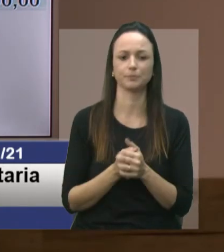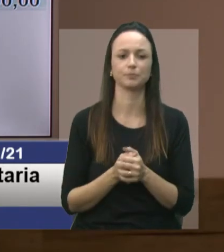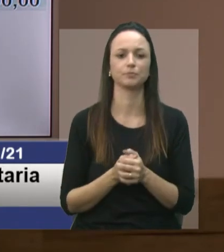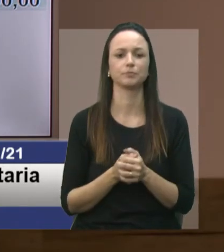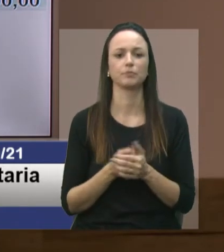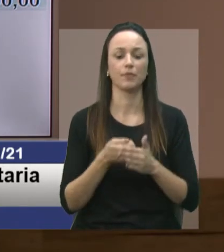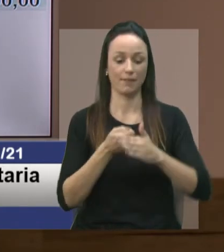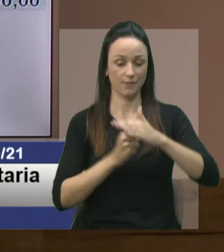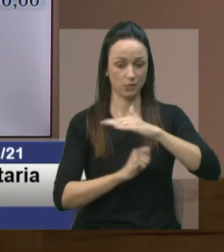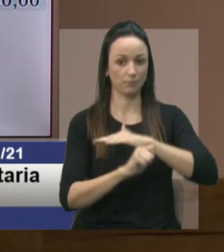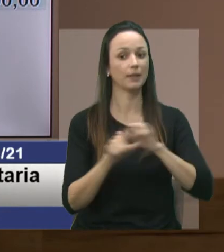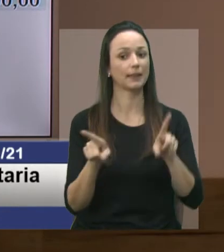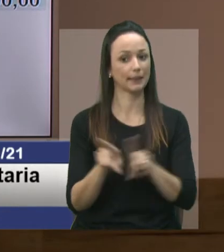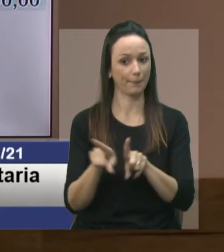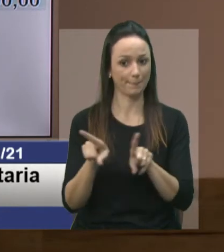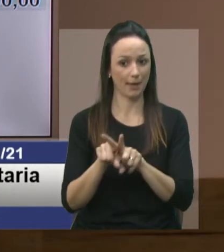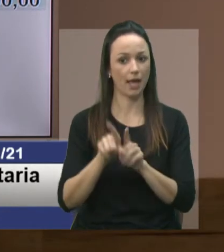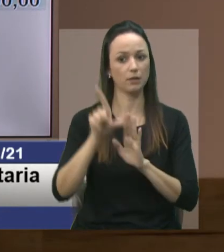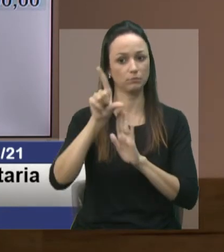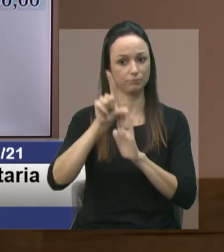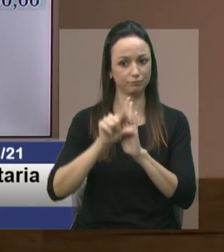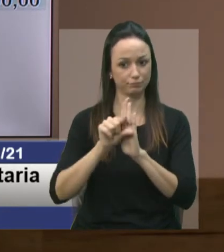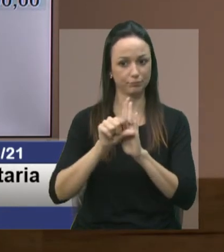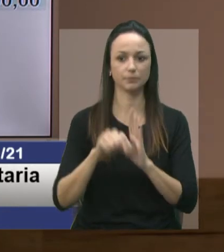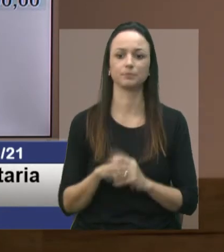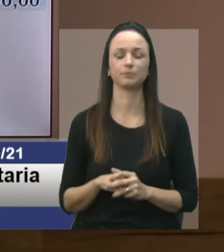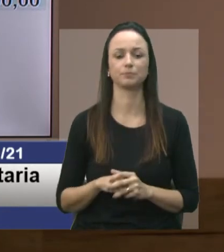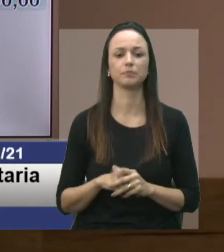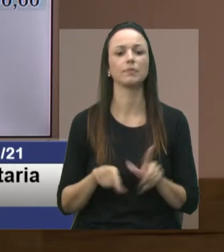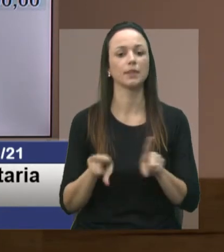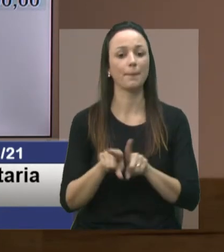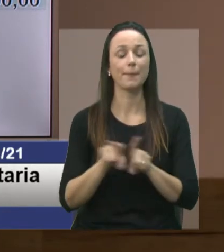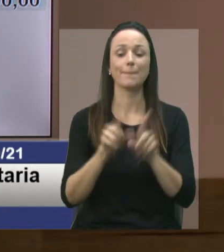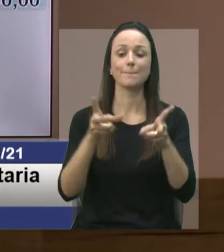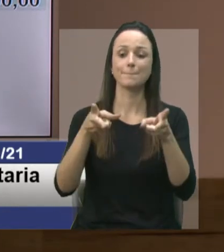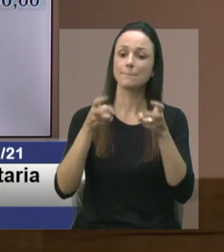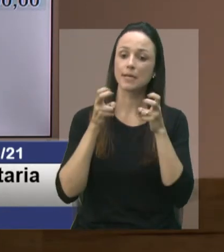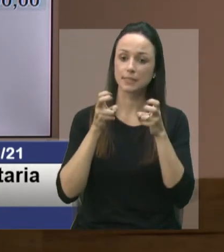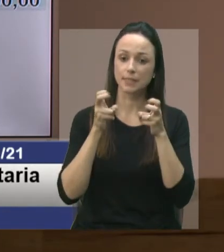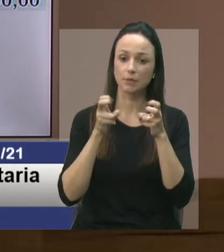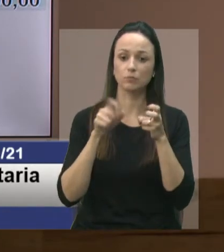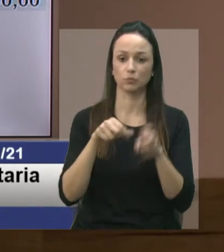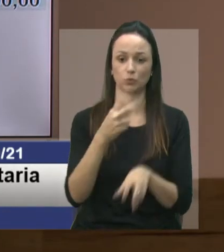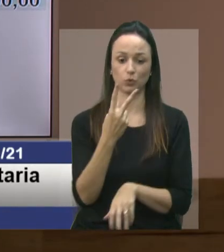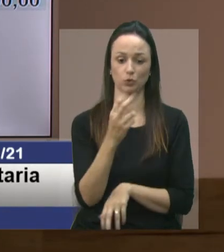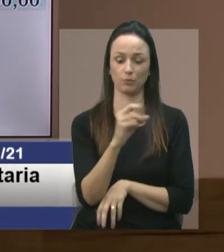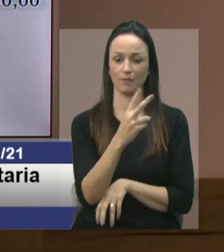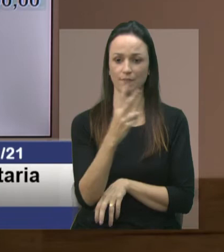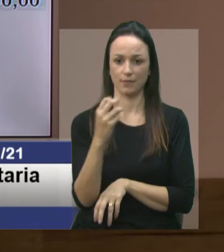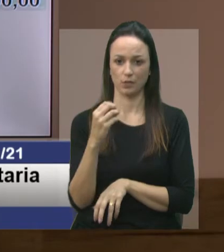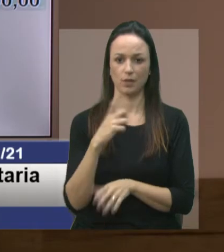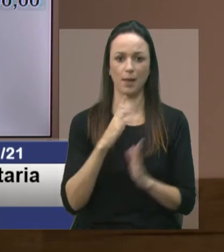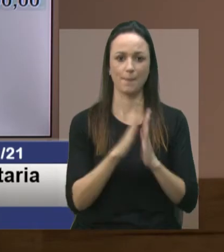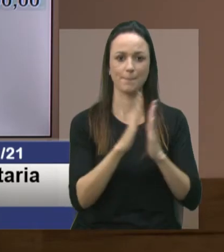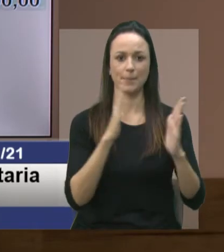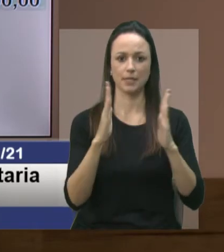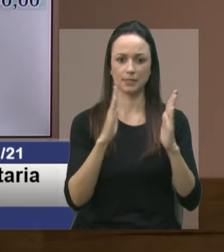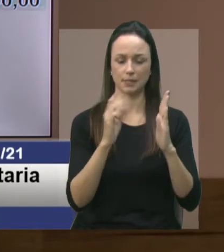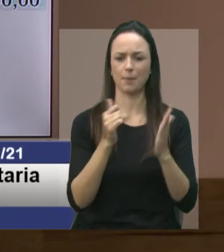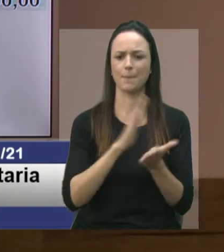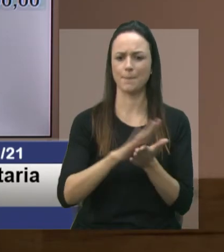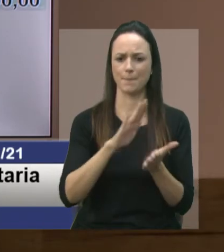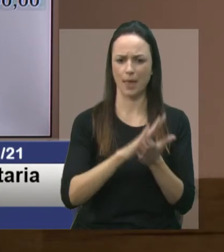investimento também. E a gente consegue perceber, então, que em 2020 nós tivemos nesse período um total de